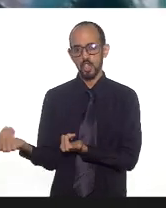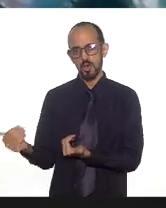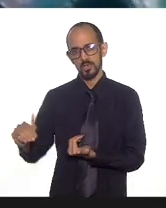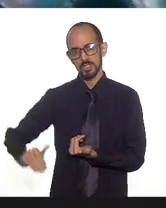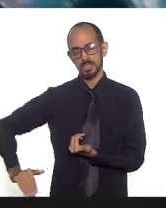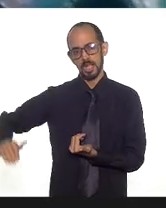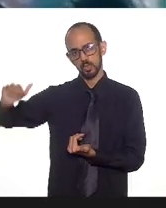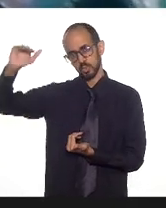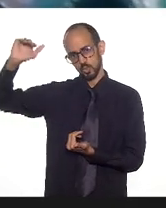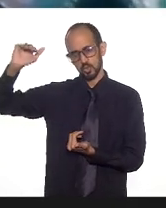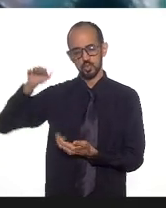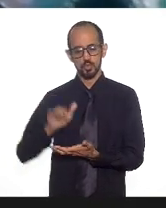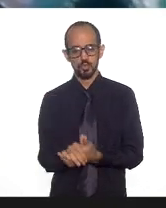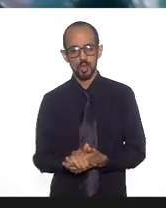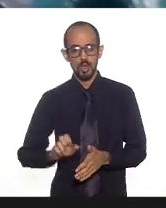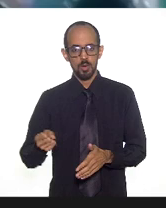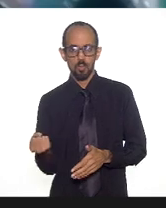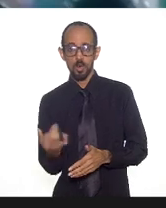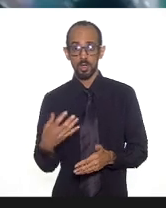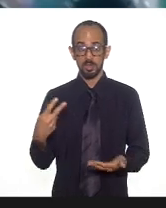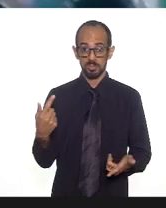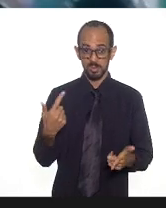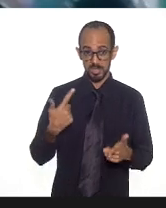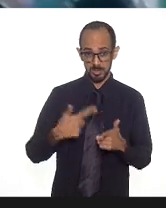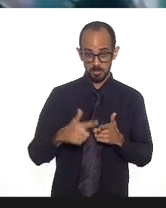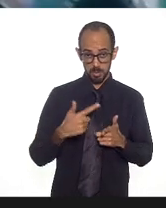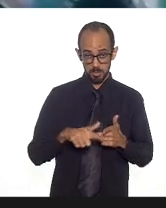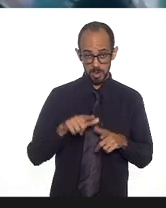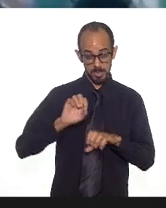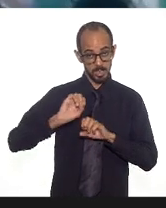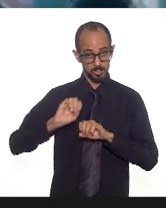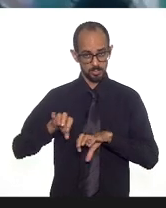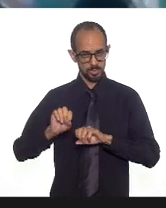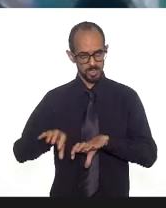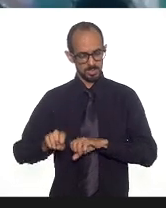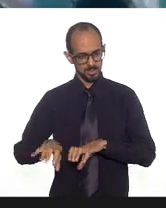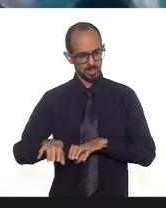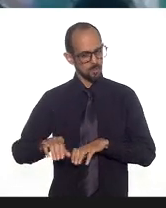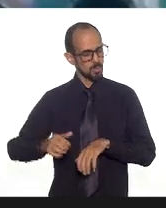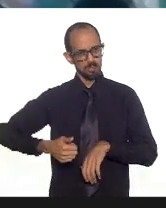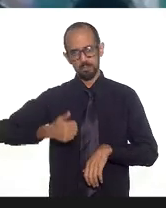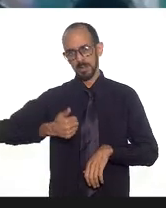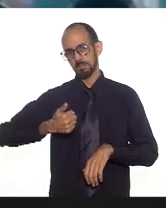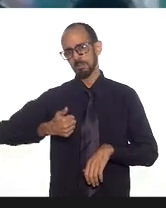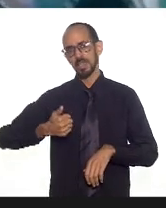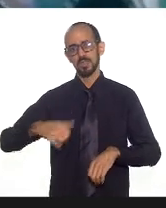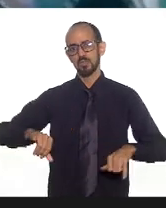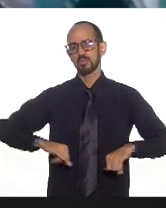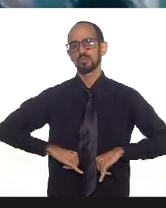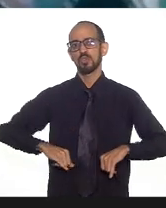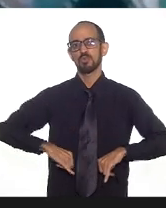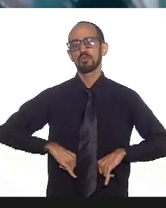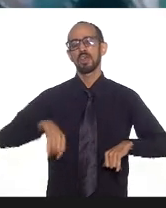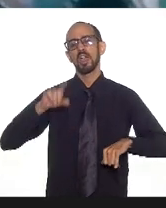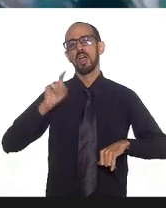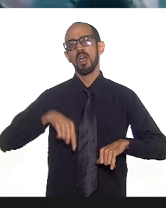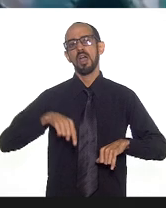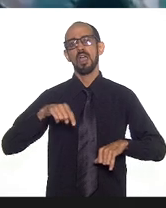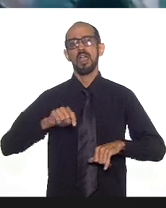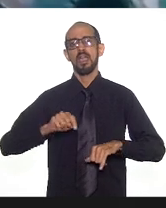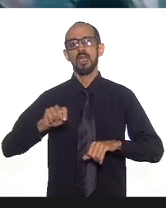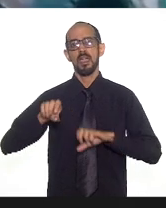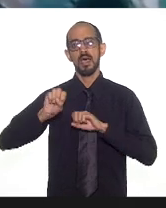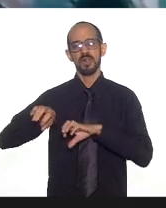Então, quando se ataca a educação como um todo, a educação de jovens e adultos é a primeira a ser atingida, né, por